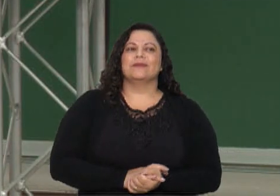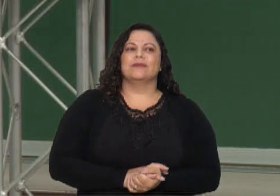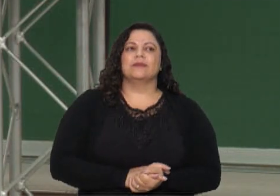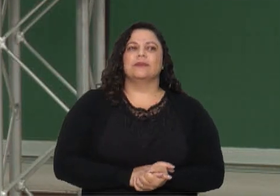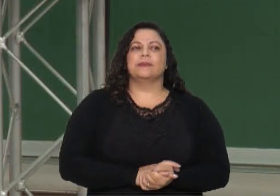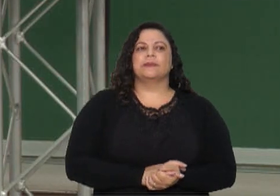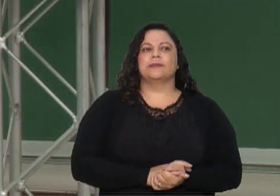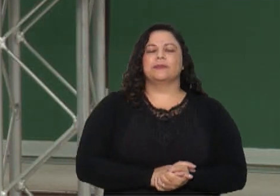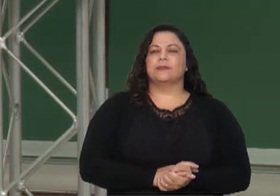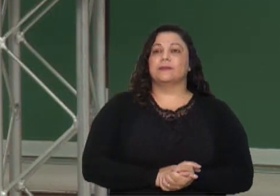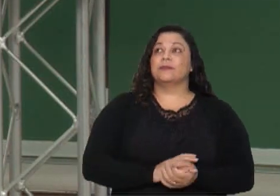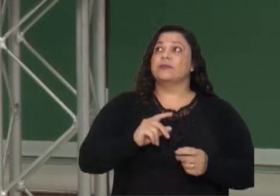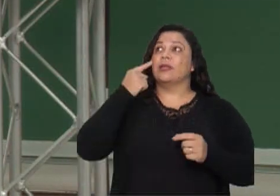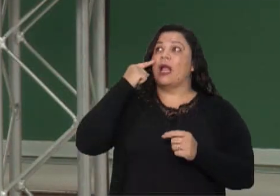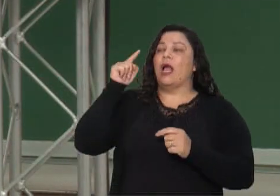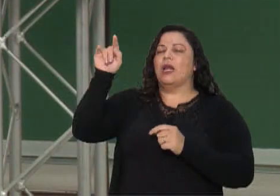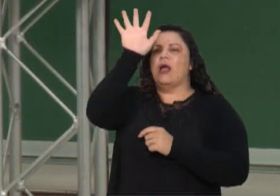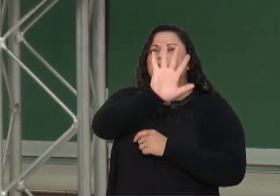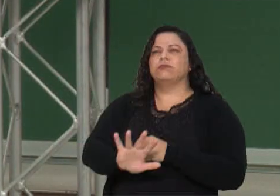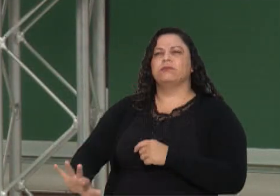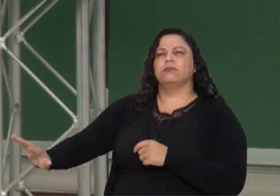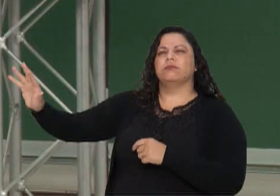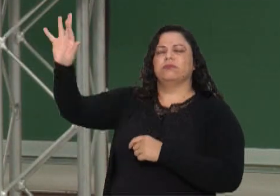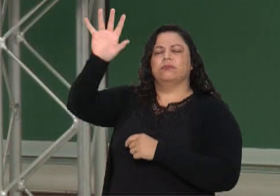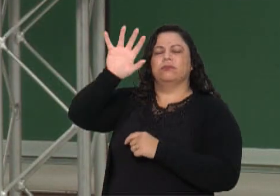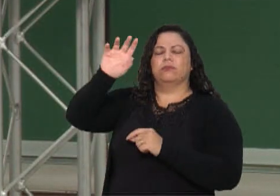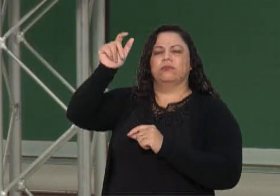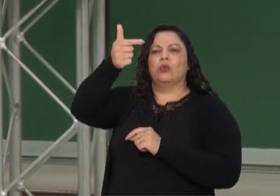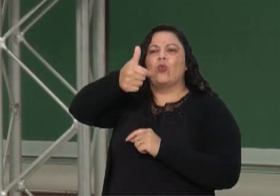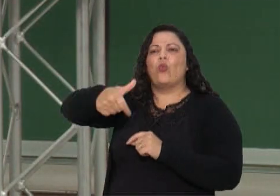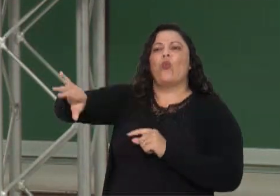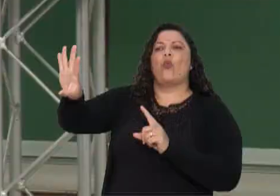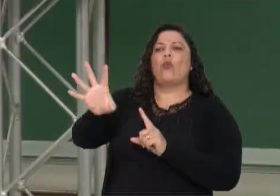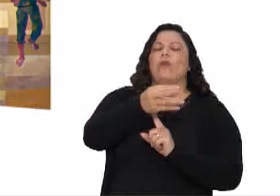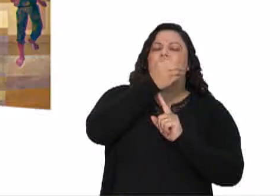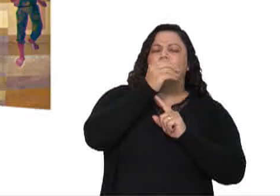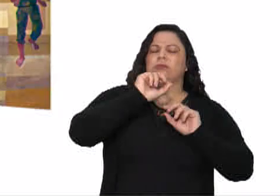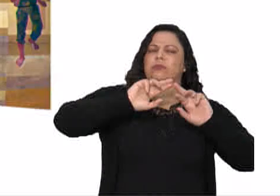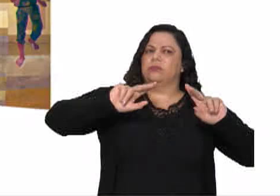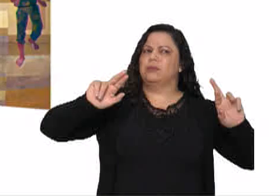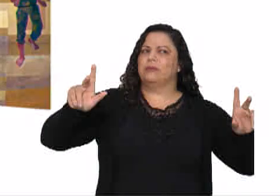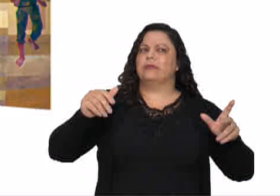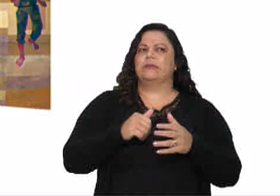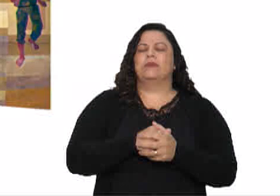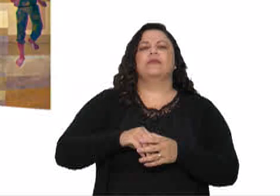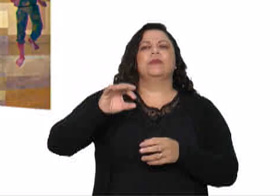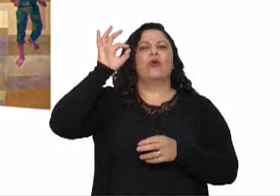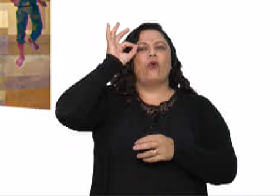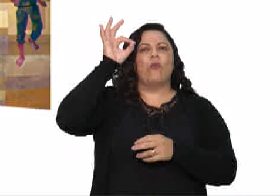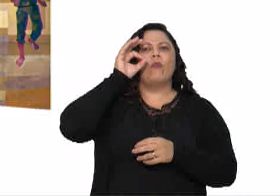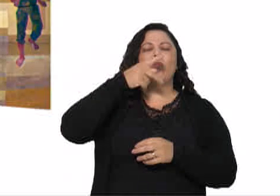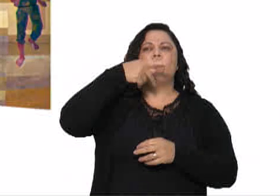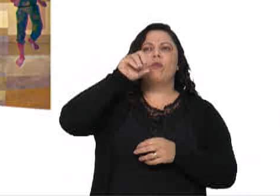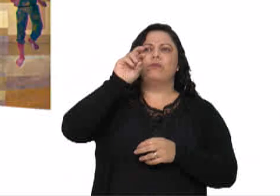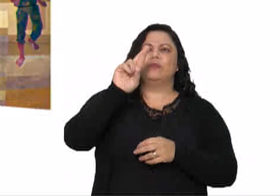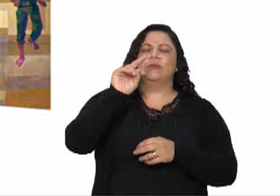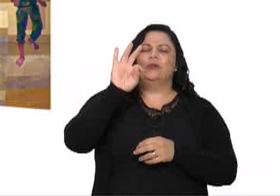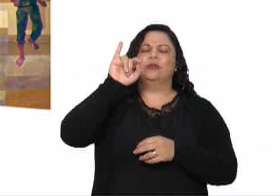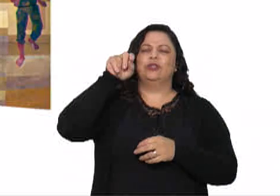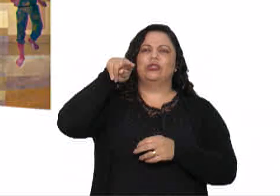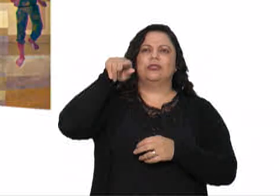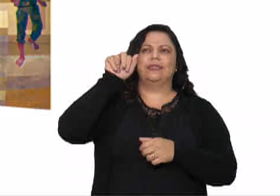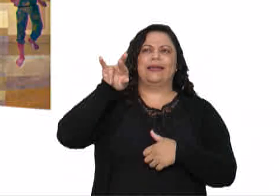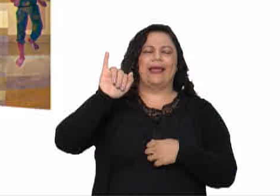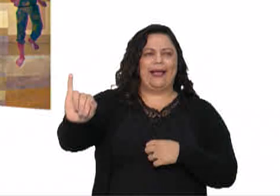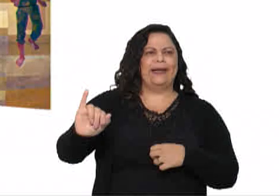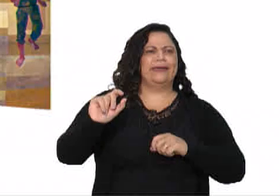vamos conhecer agora uma outra obra do Cândido Portinari. Observem bem essa obra, gente. Ela tem nome de